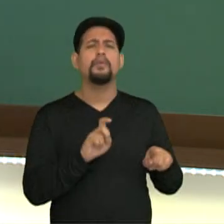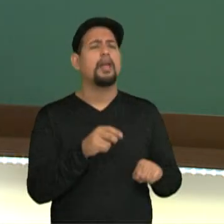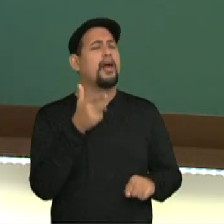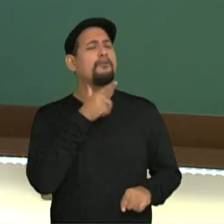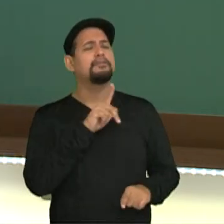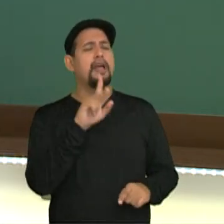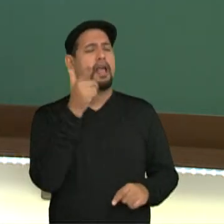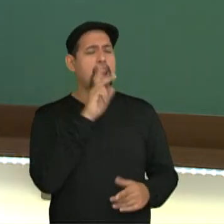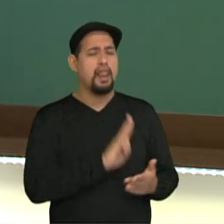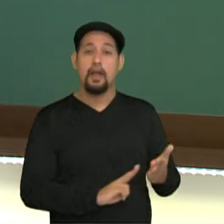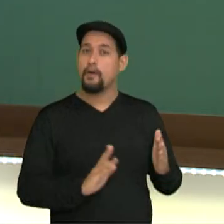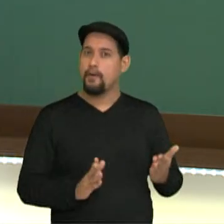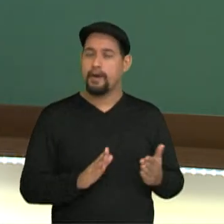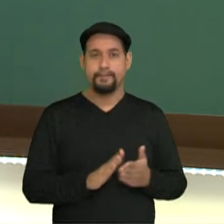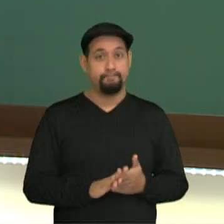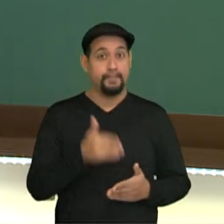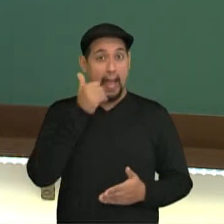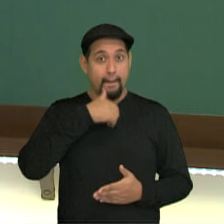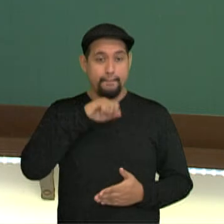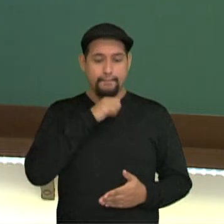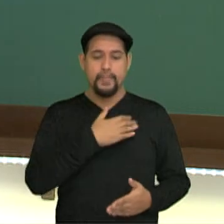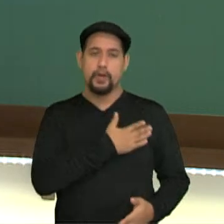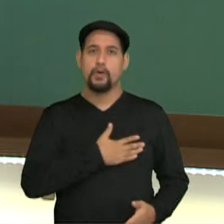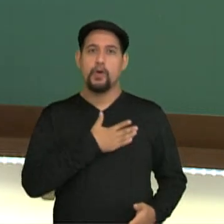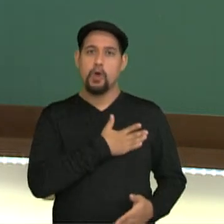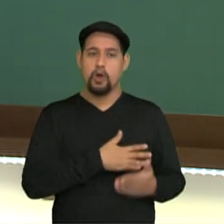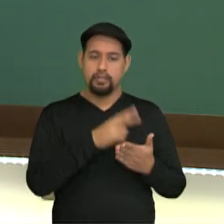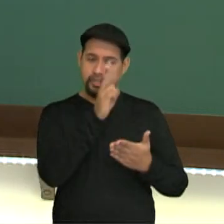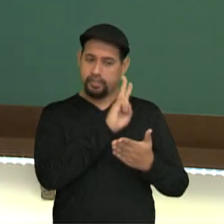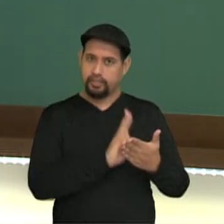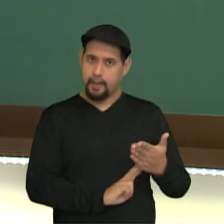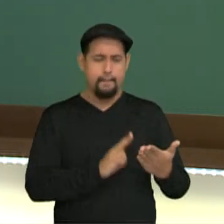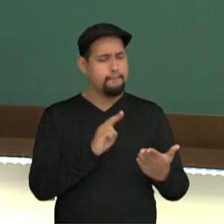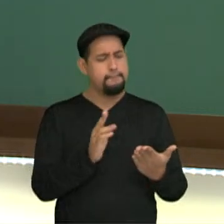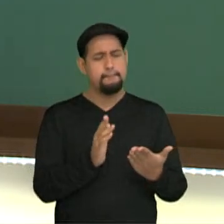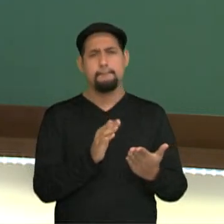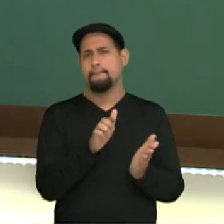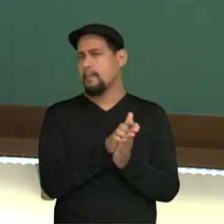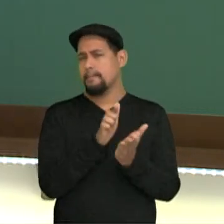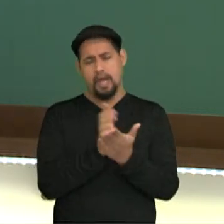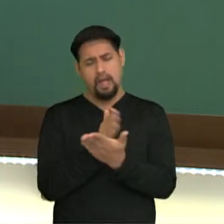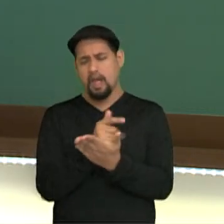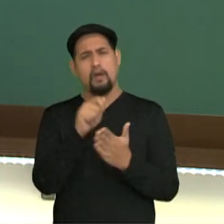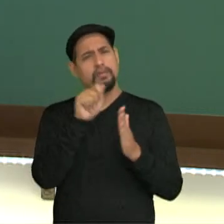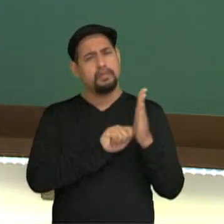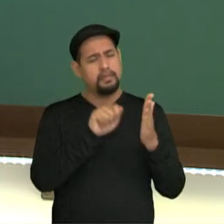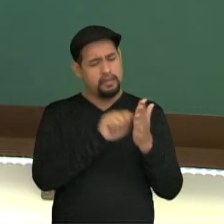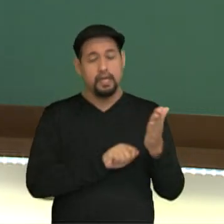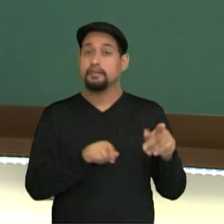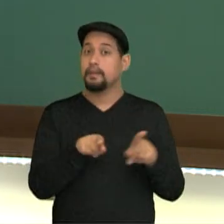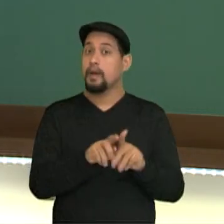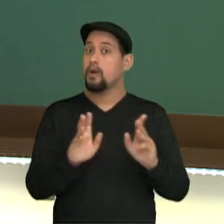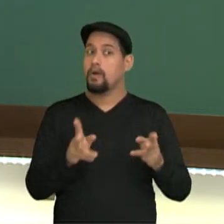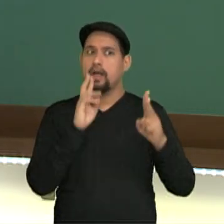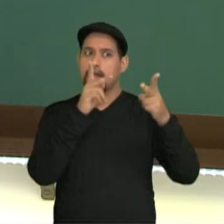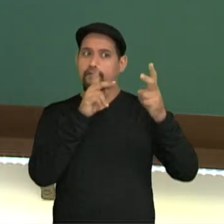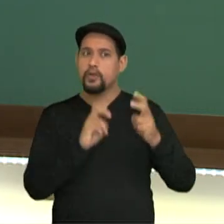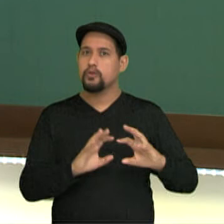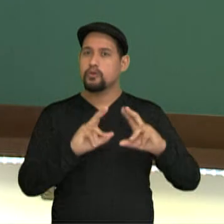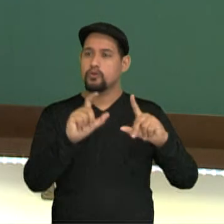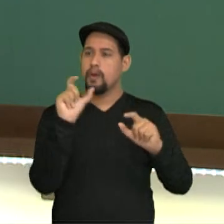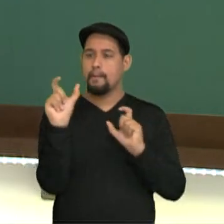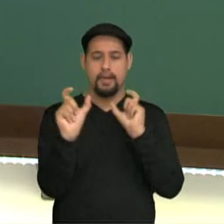ler agora. Mamãe gosta de ler papéis, ler textos, e agora ela está vendo todas as